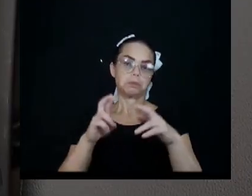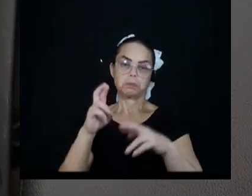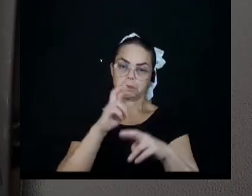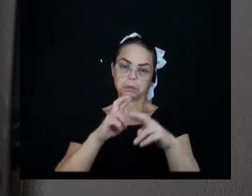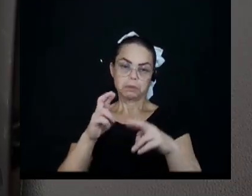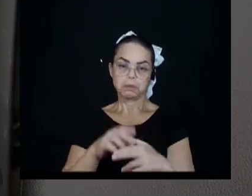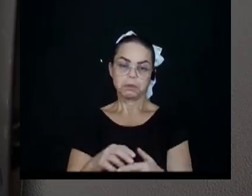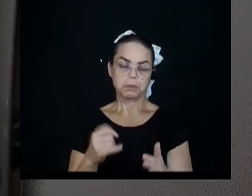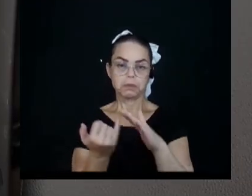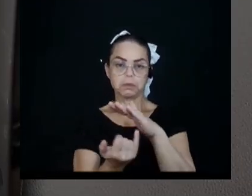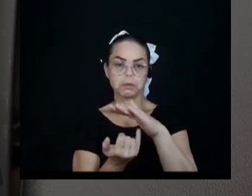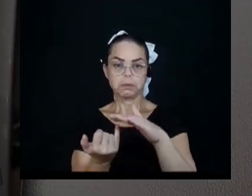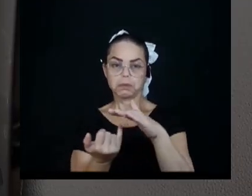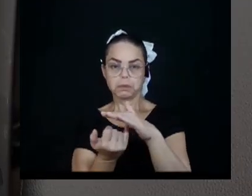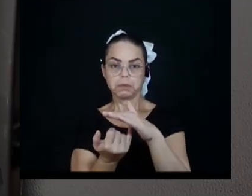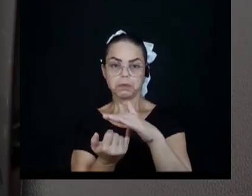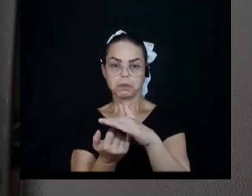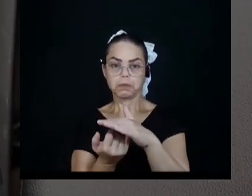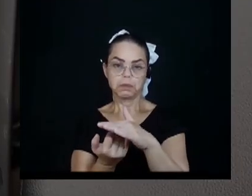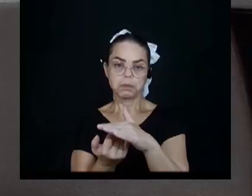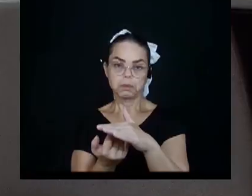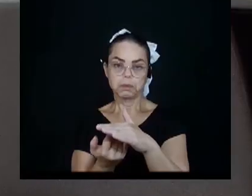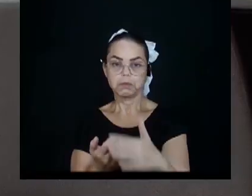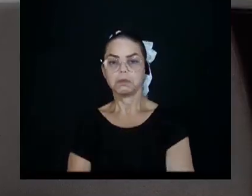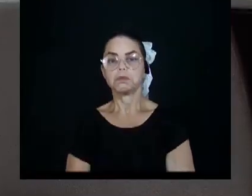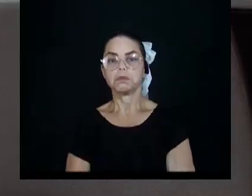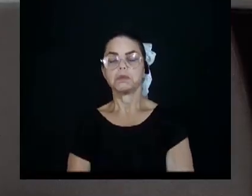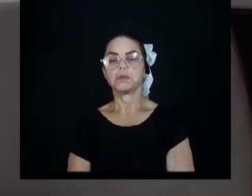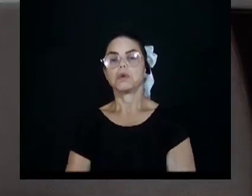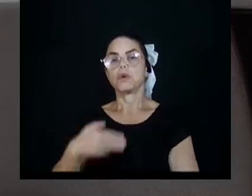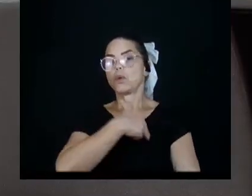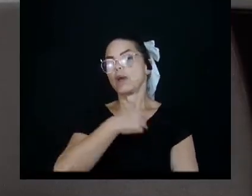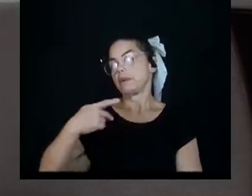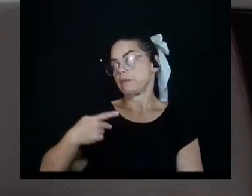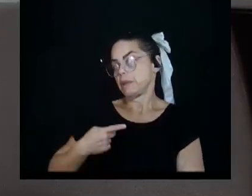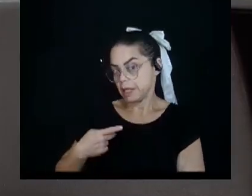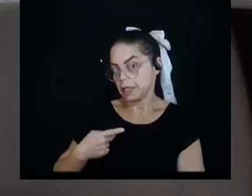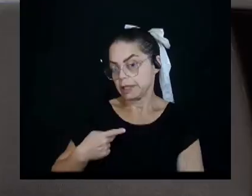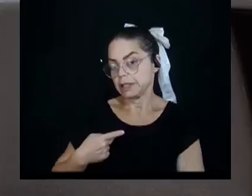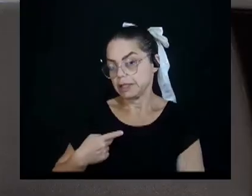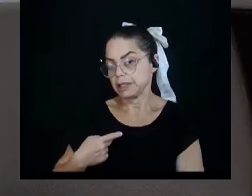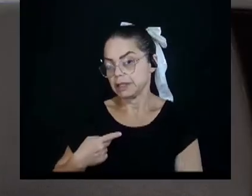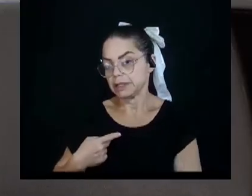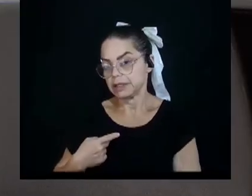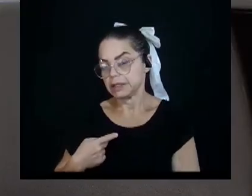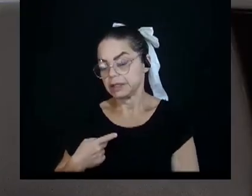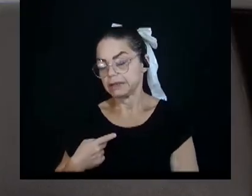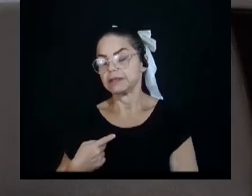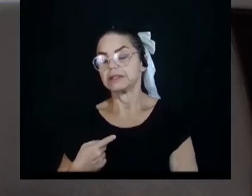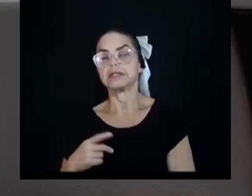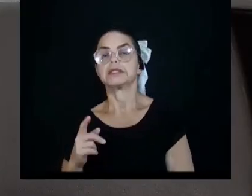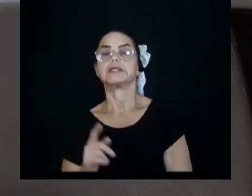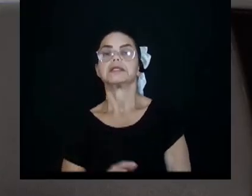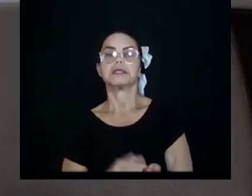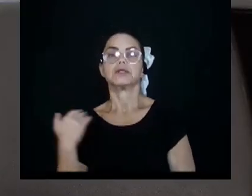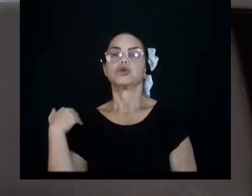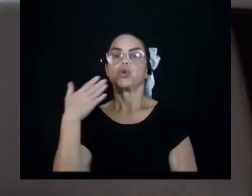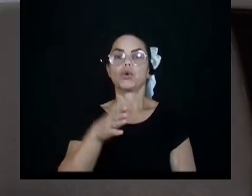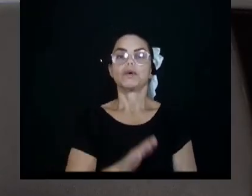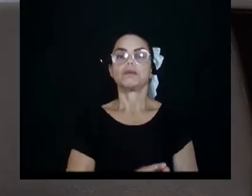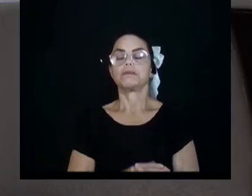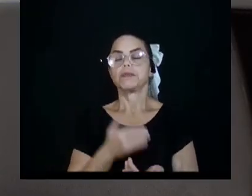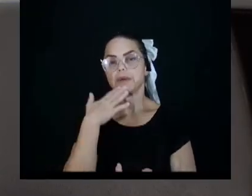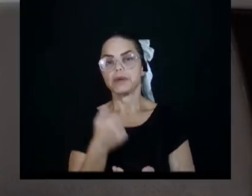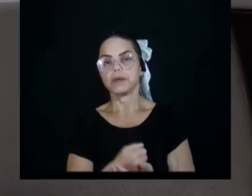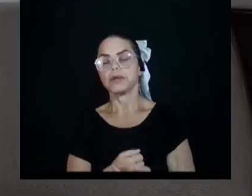a fiscalizar é o Ministério Público, a partir dos seus instrumentos. Mas é muito melhor, que, do ponto de vista democrático,